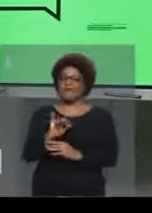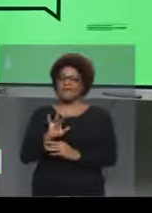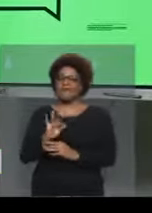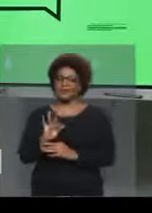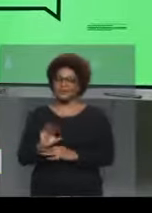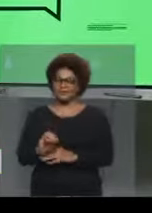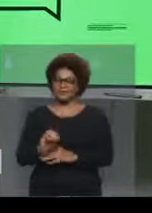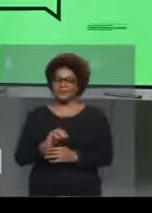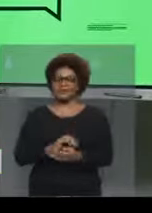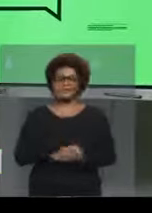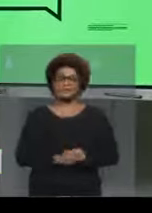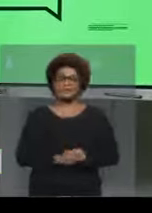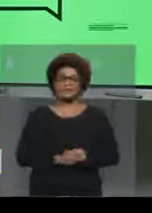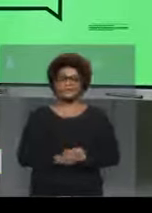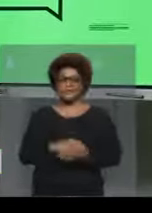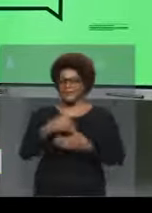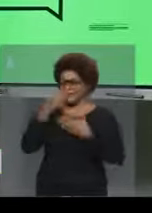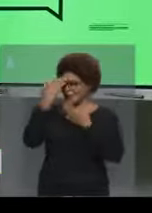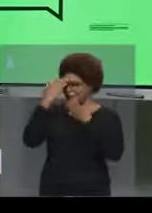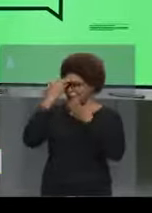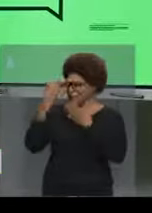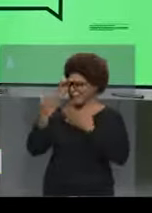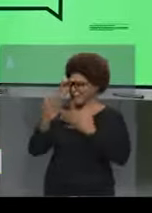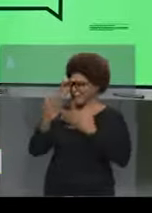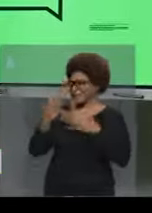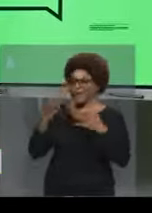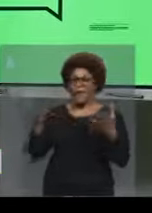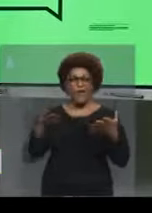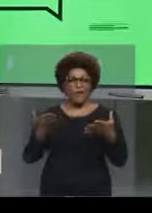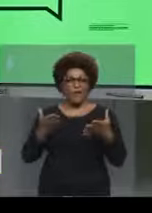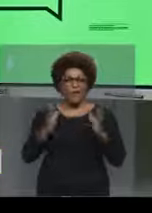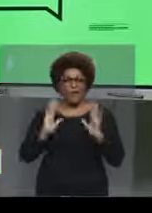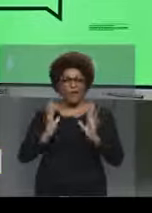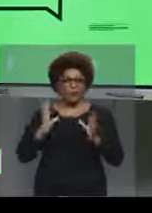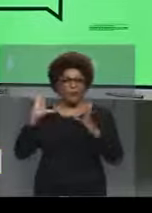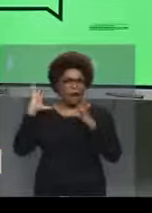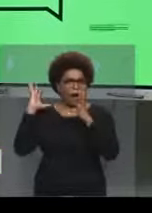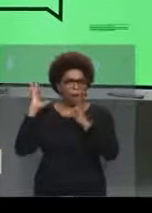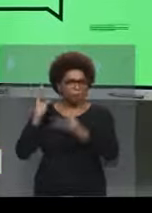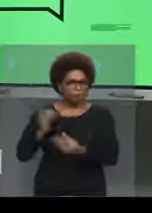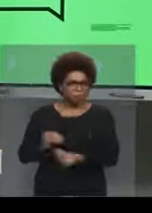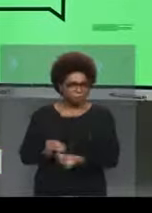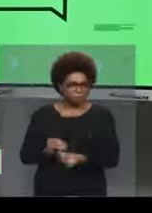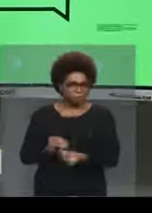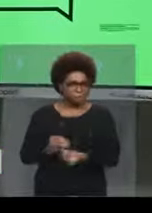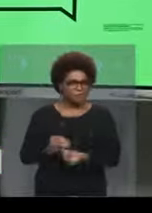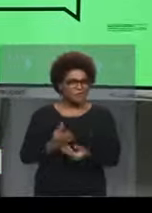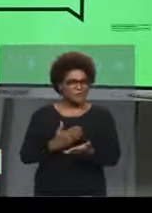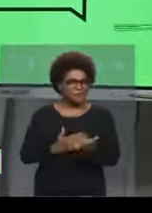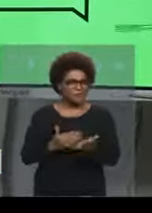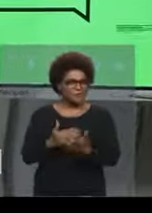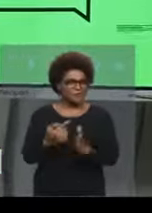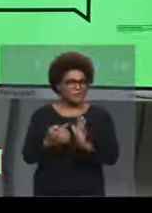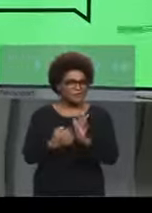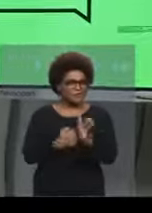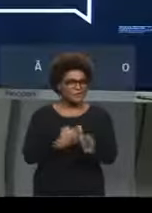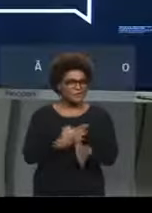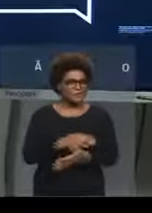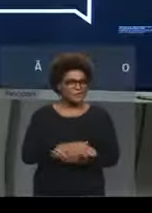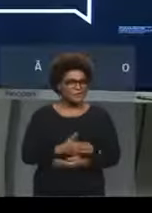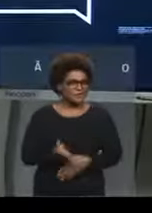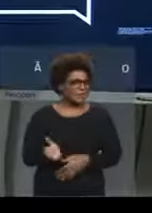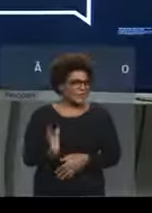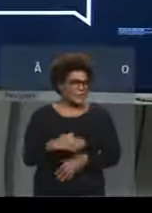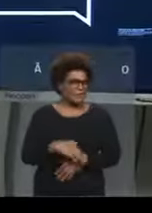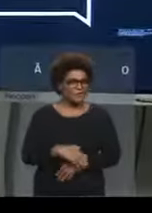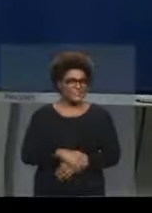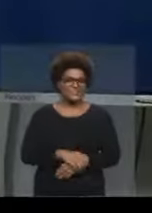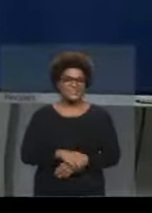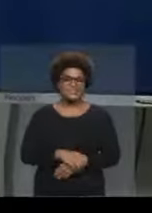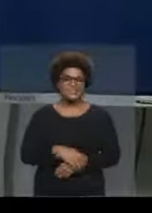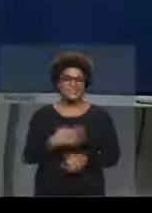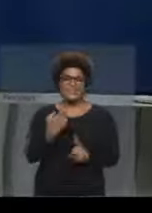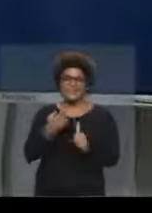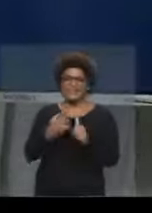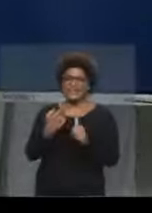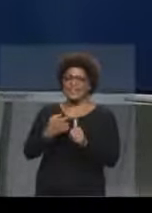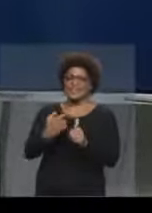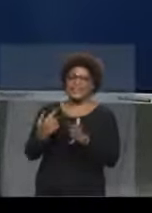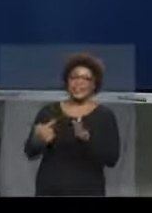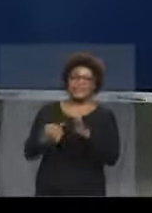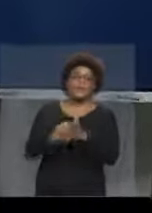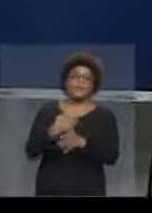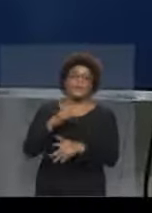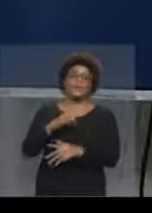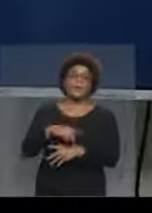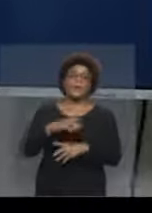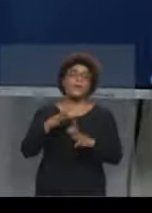da professora Rose e da professora Maria Alice, vamos passar para as nossas perguntas. Vamos lá? E a primeira pergunta de hoje é